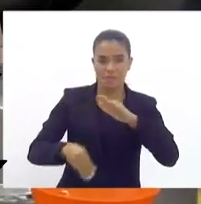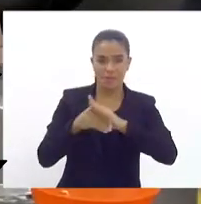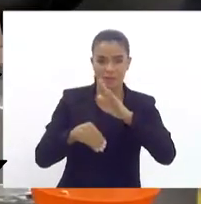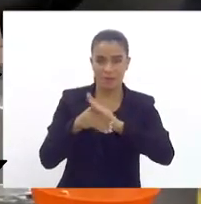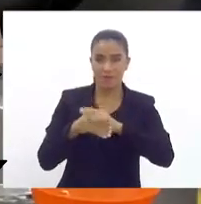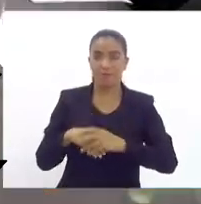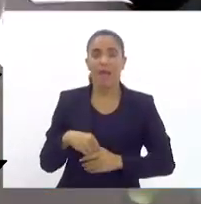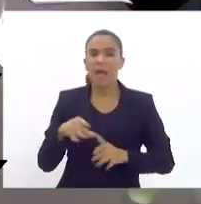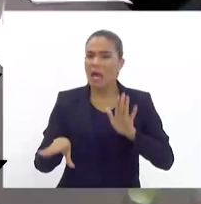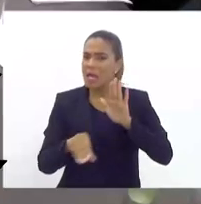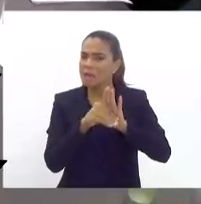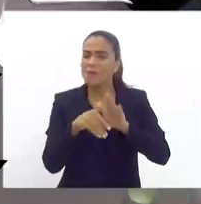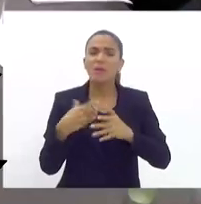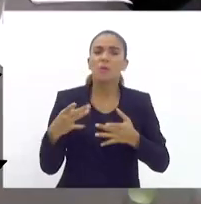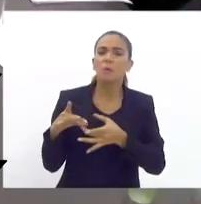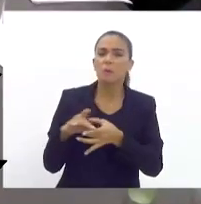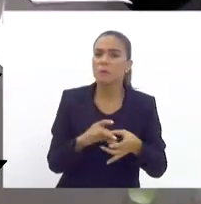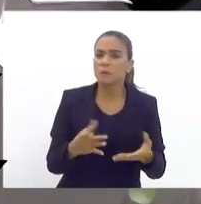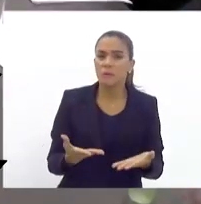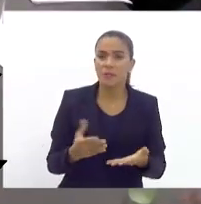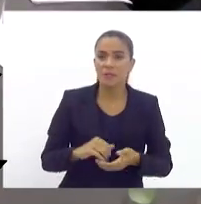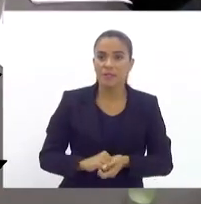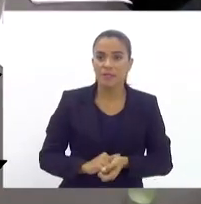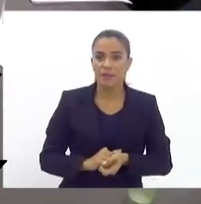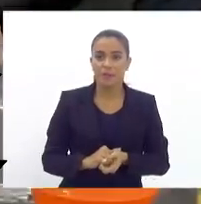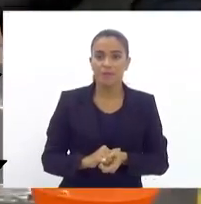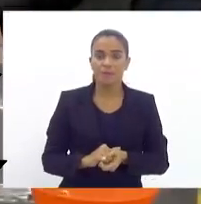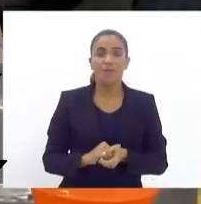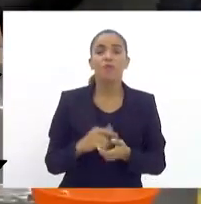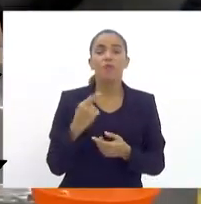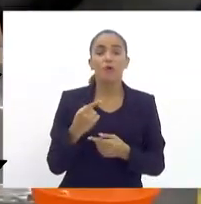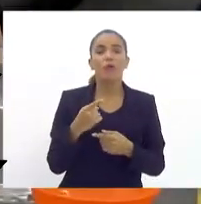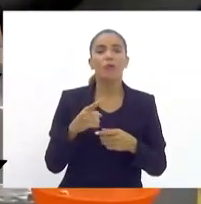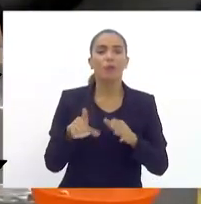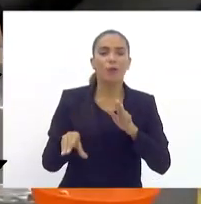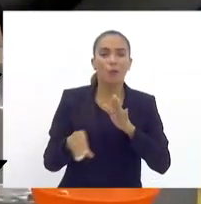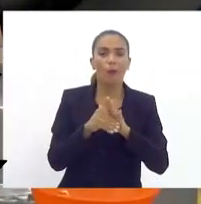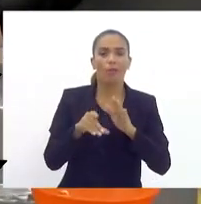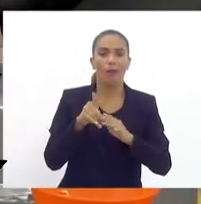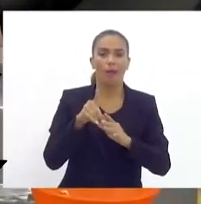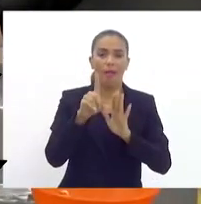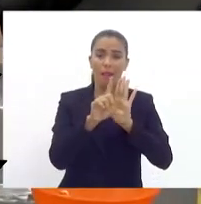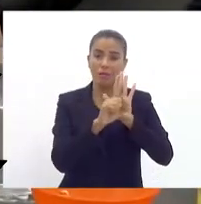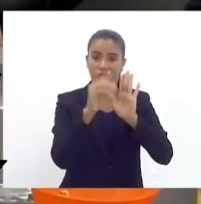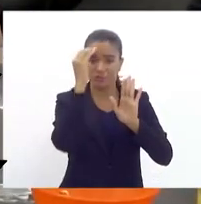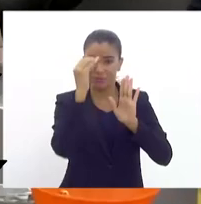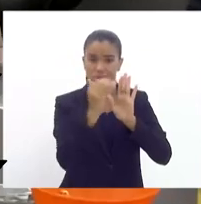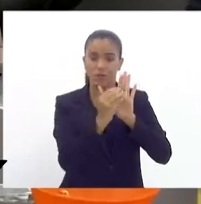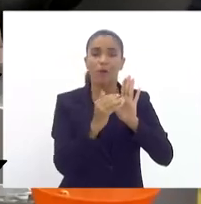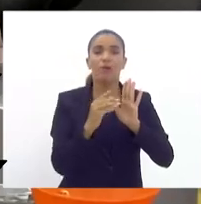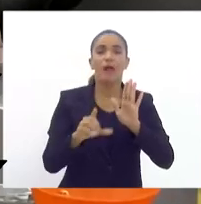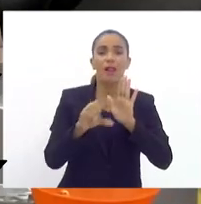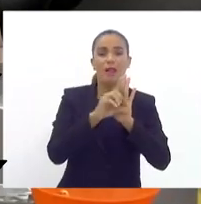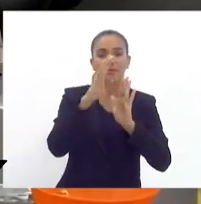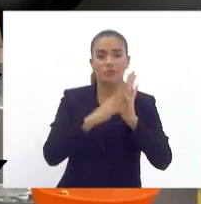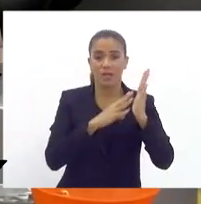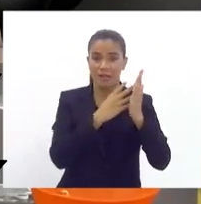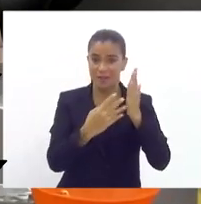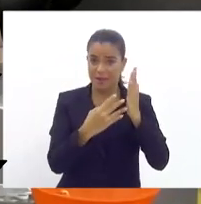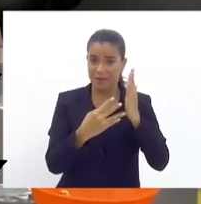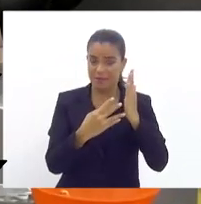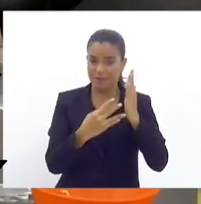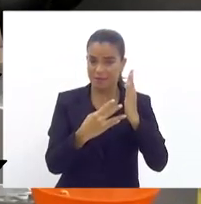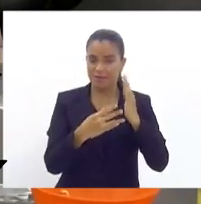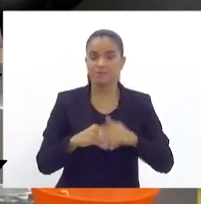emenda de Vossa Excelência é em que sentido, deputada? Foi de enquadrar a legislação na questão da lei dos calendários.